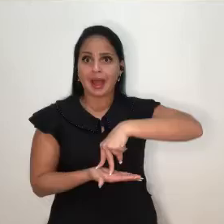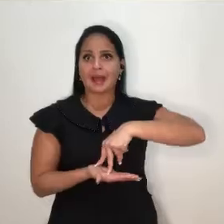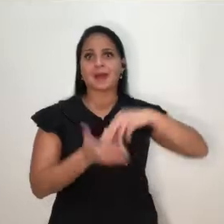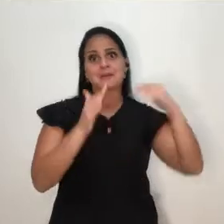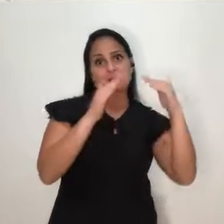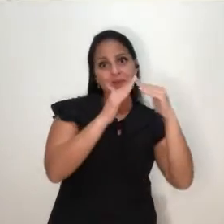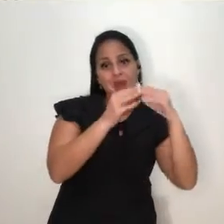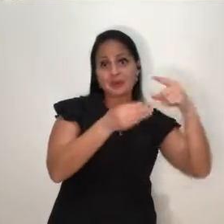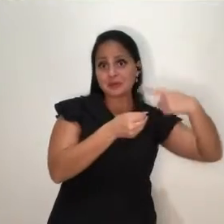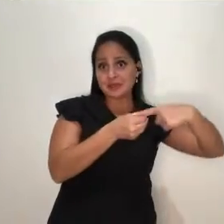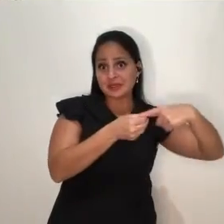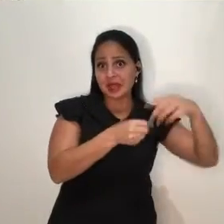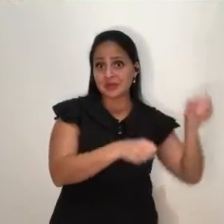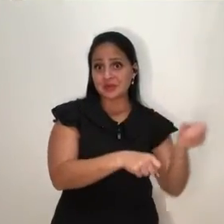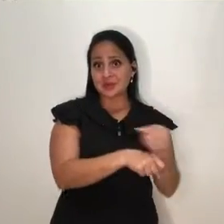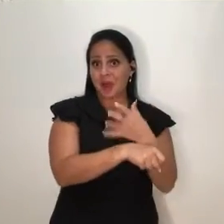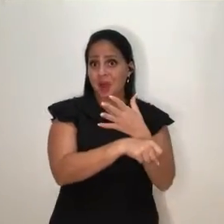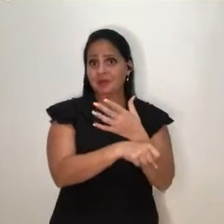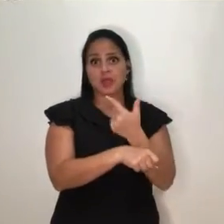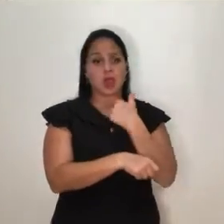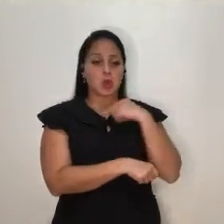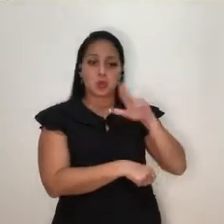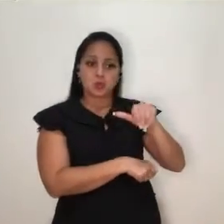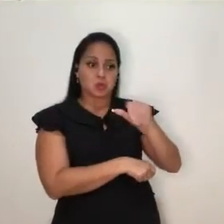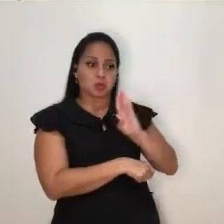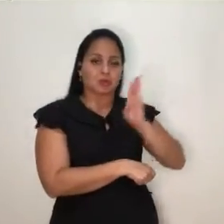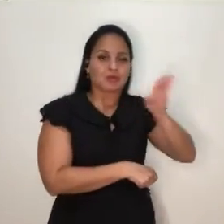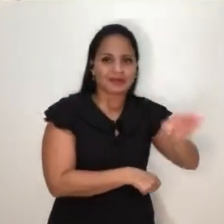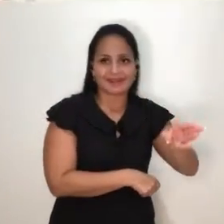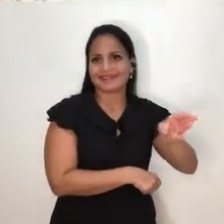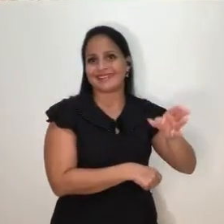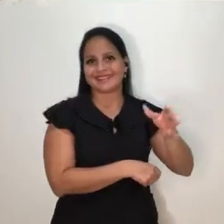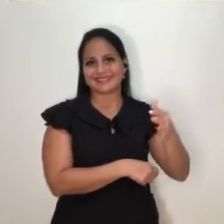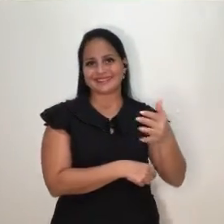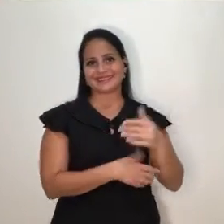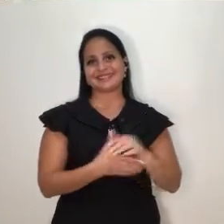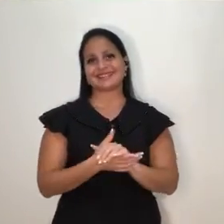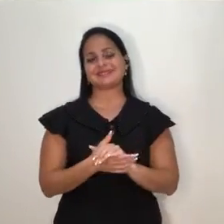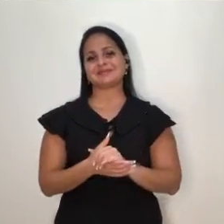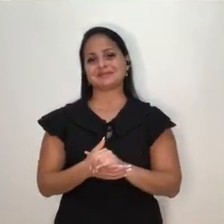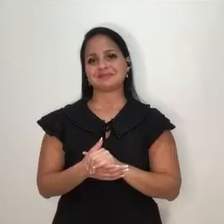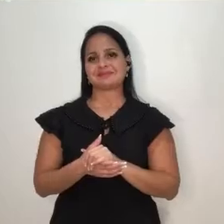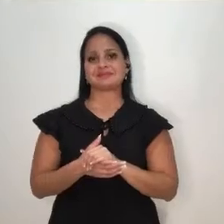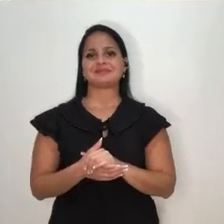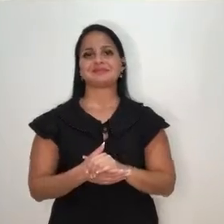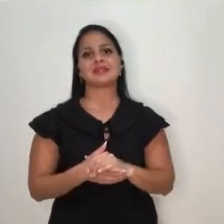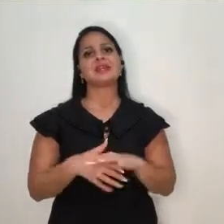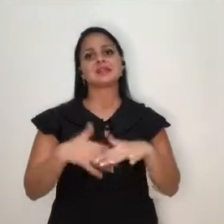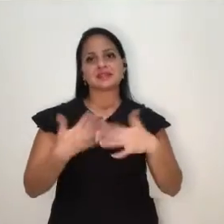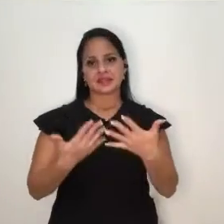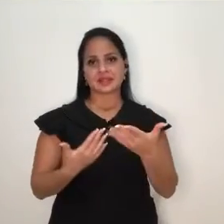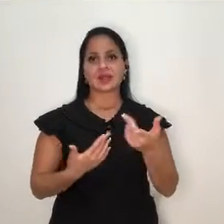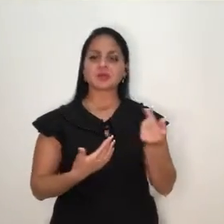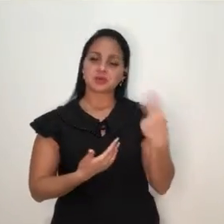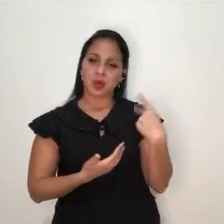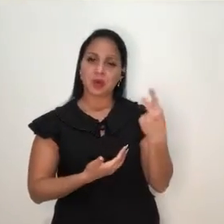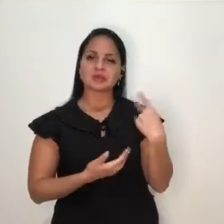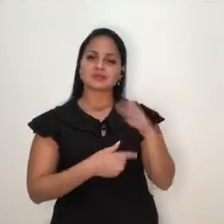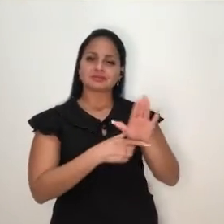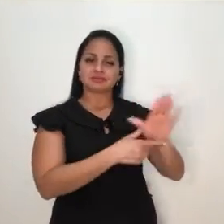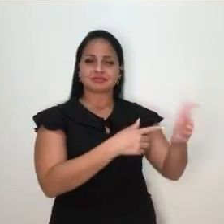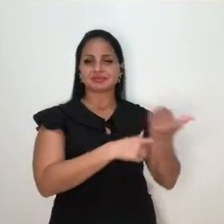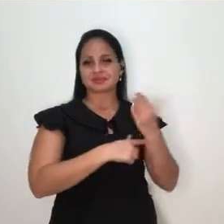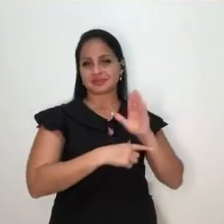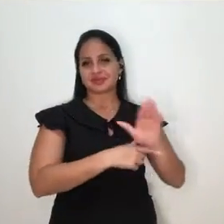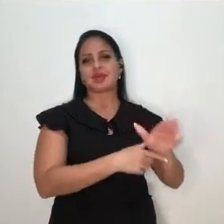de morar num lugar novo, eu não conhecia, nunca tinha ido pra lá, a gente não conhecia ninguém. Então uma deu força pra